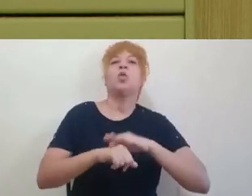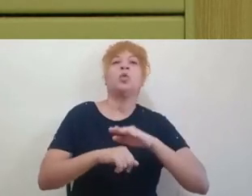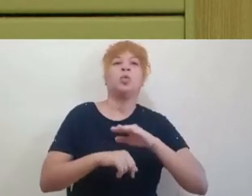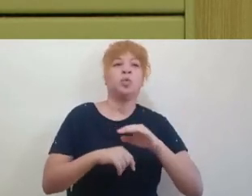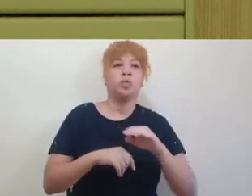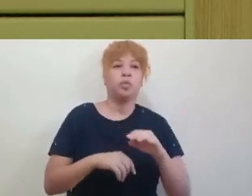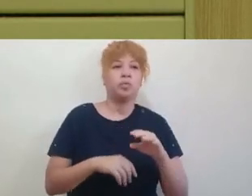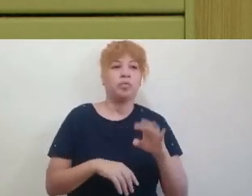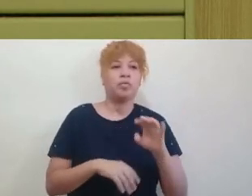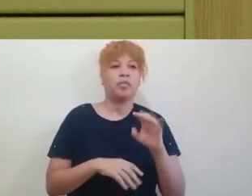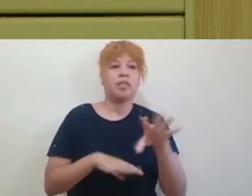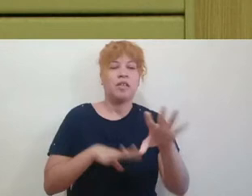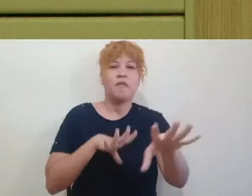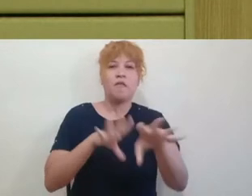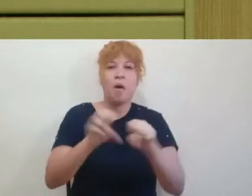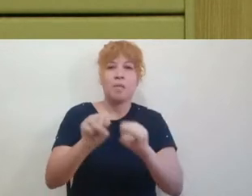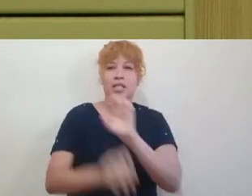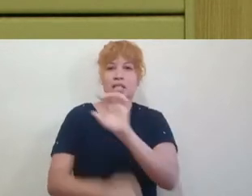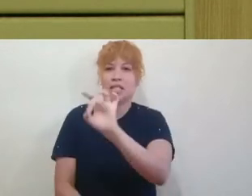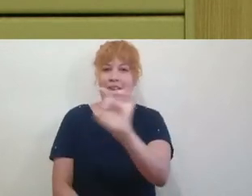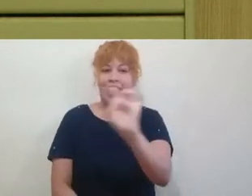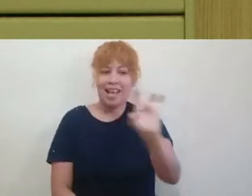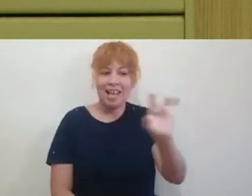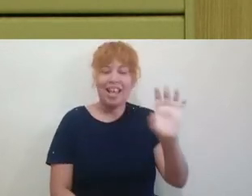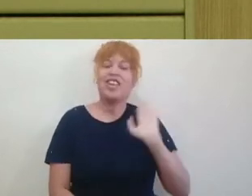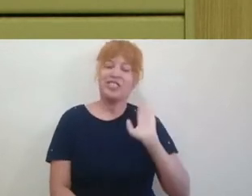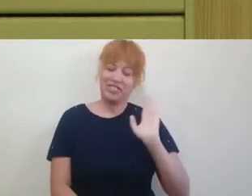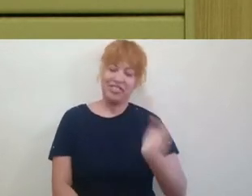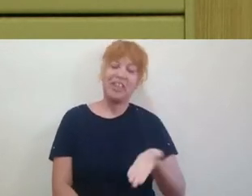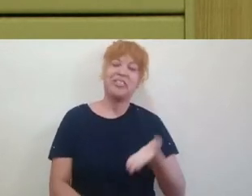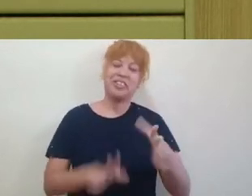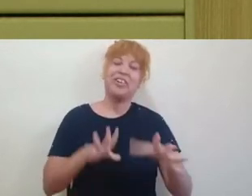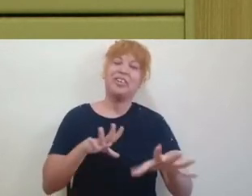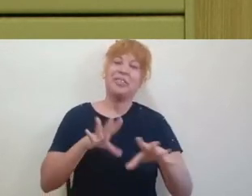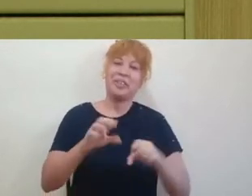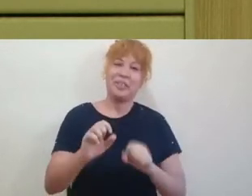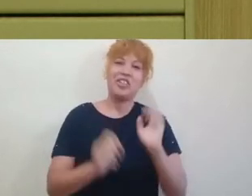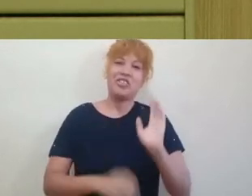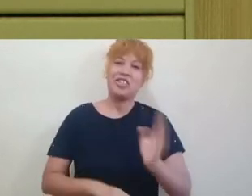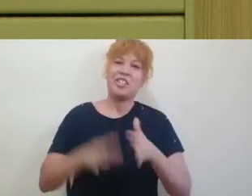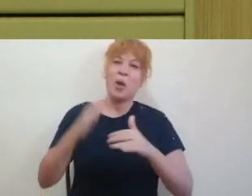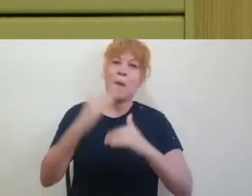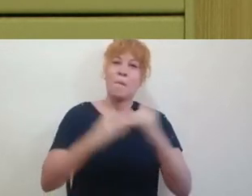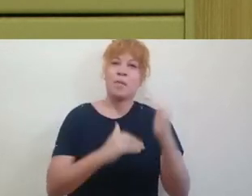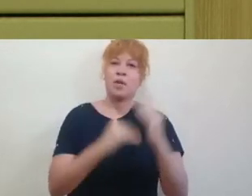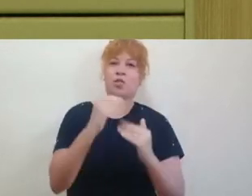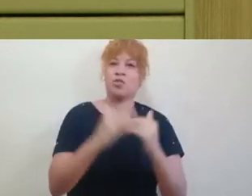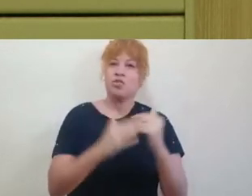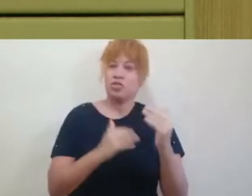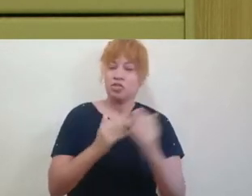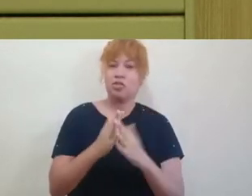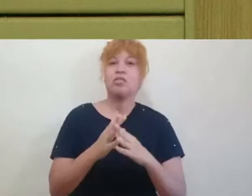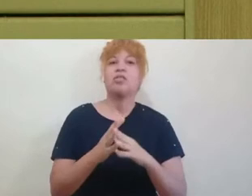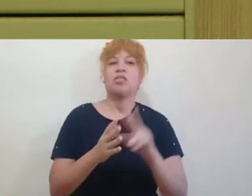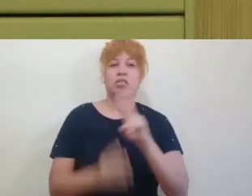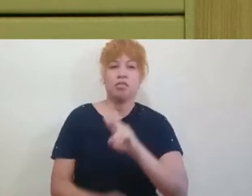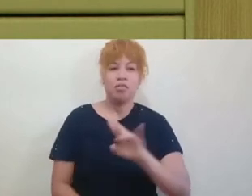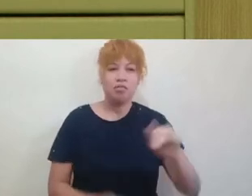educação que fizeram parte de suas trajetórias. Profissionais técnicos